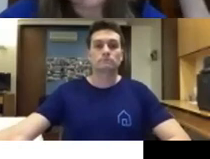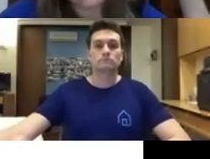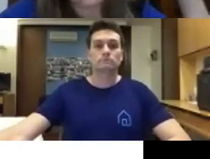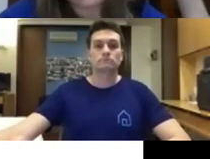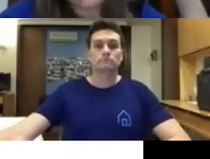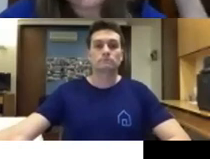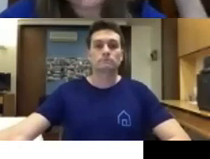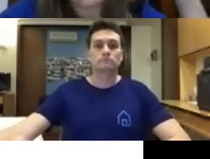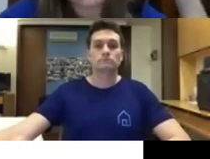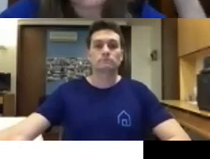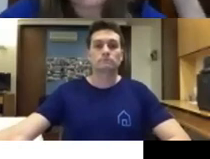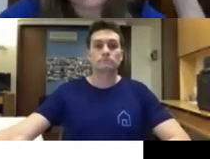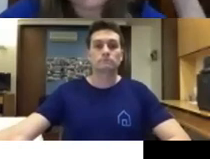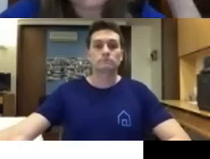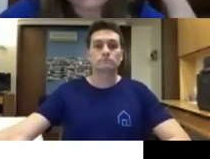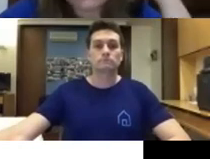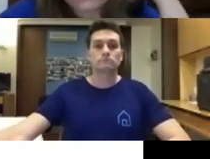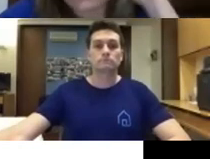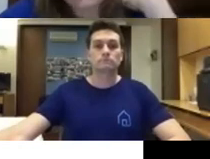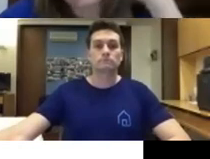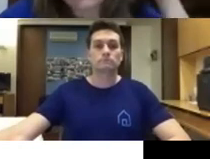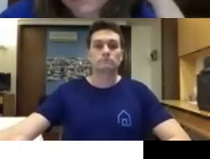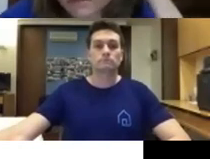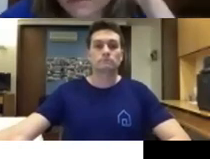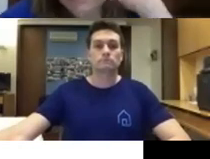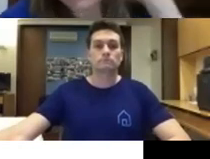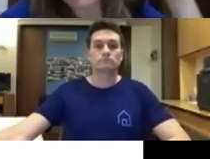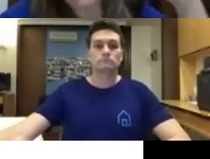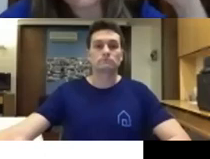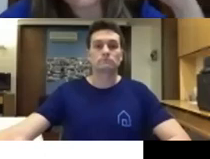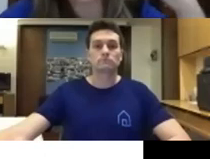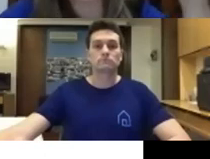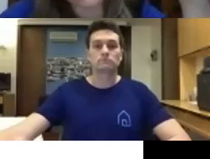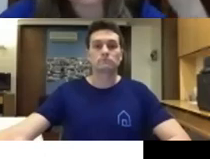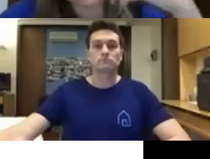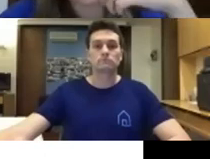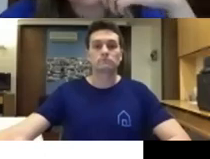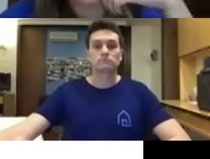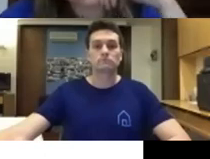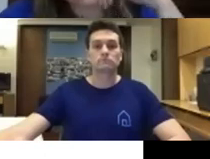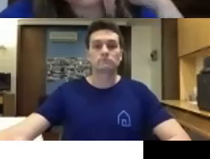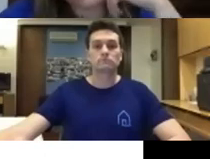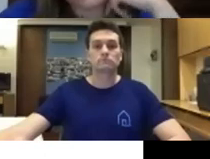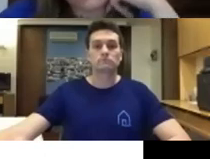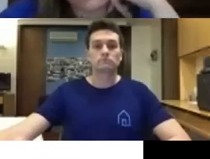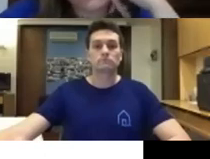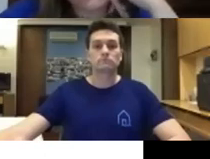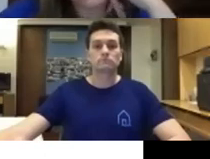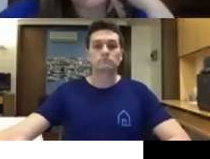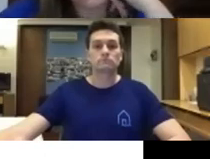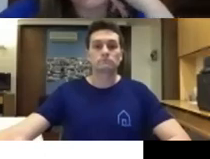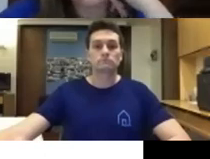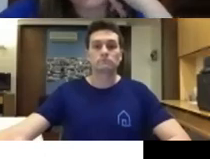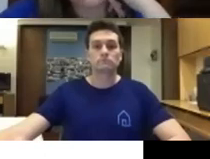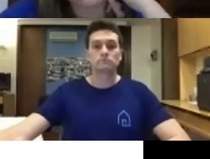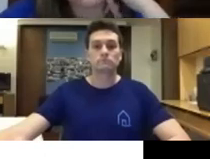pequenas dimensões e tal. E aí não tem aquela mesma representatividade do ensaio em escala real,